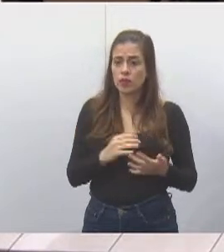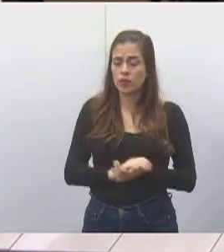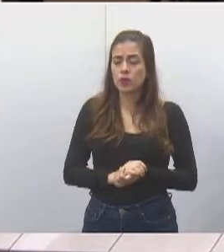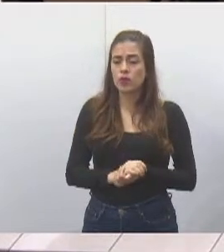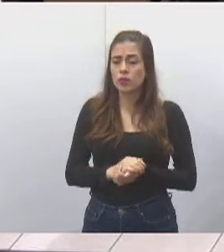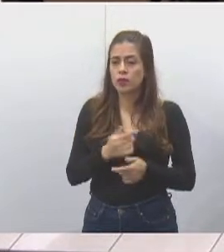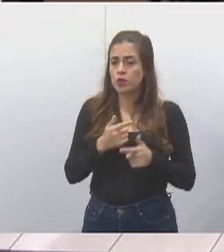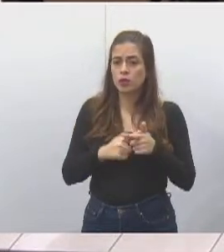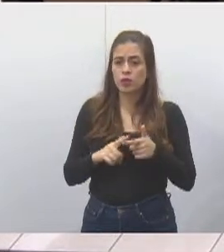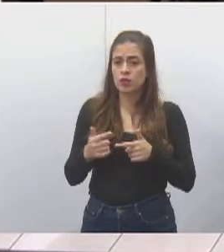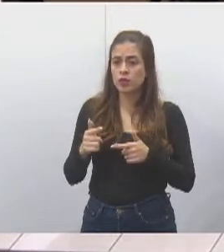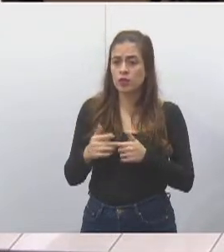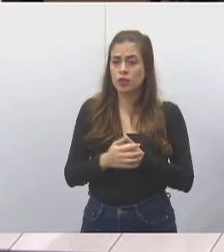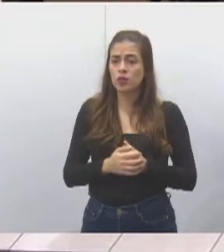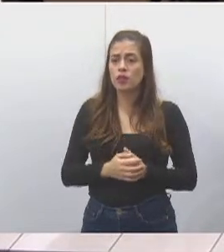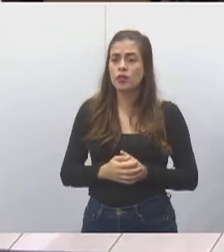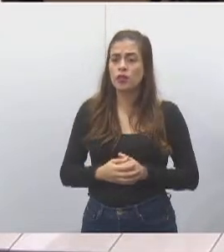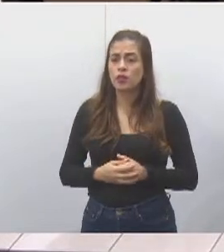não. Já?